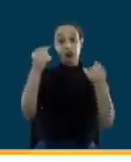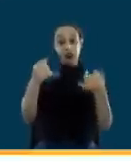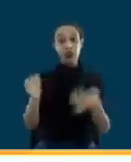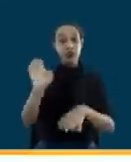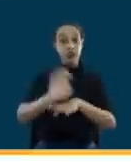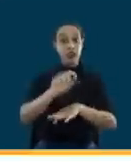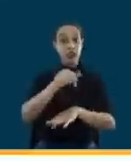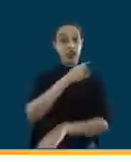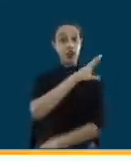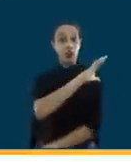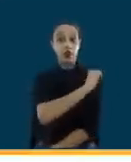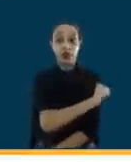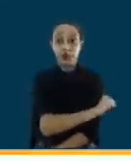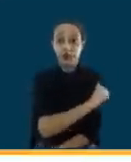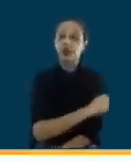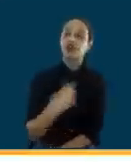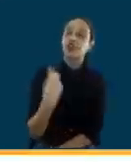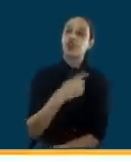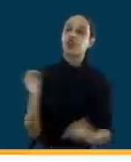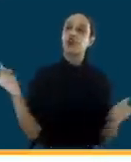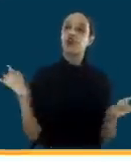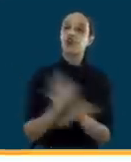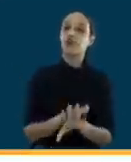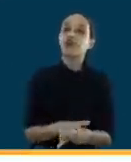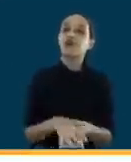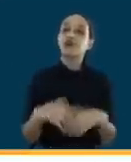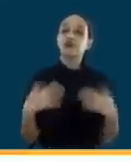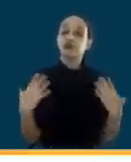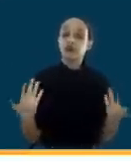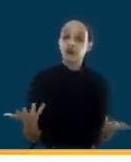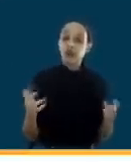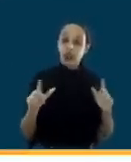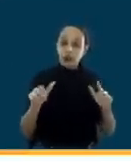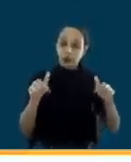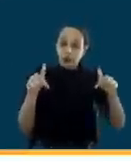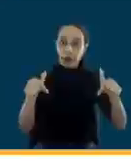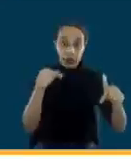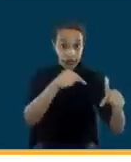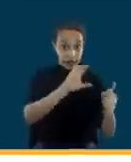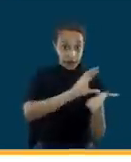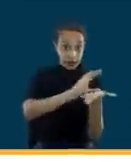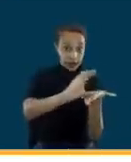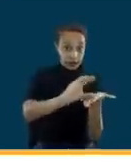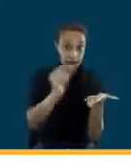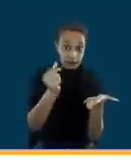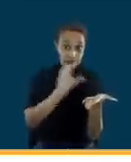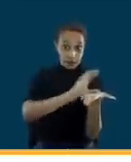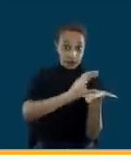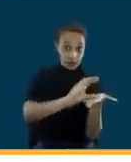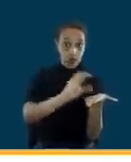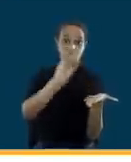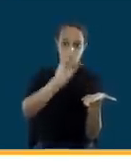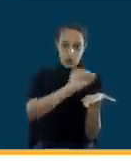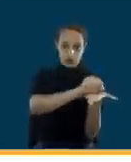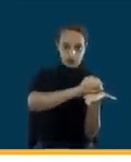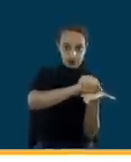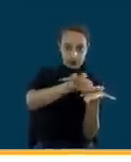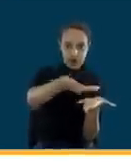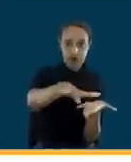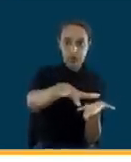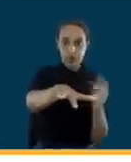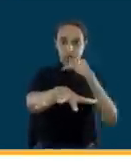estamos preparados para fazer com que esse recurso possa chegar na ponta, porque